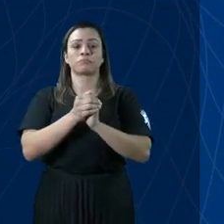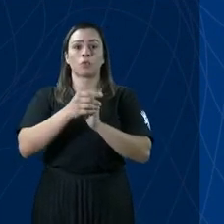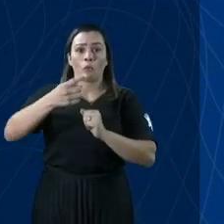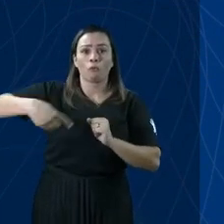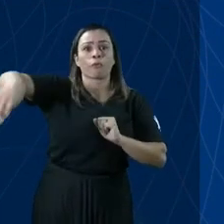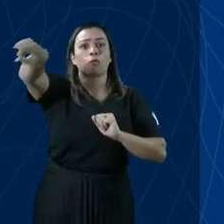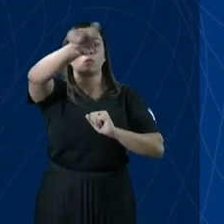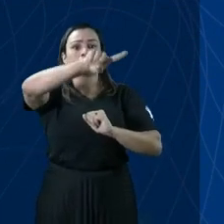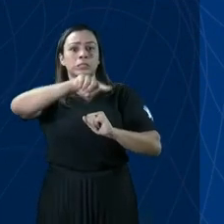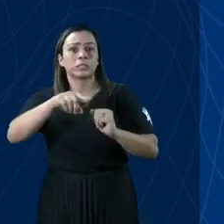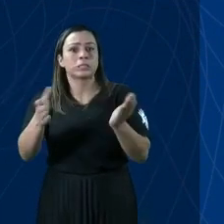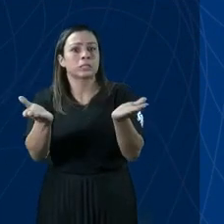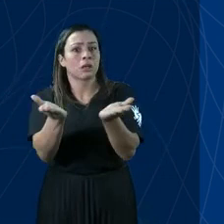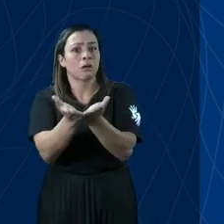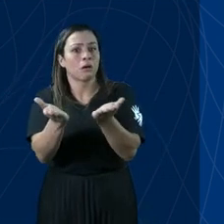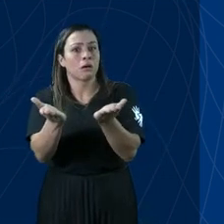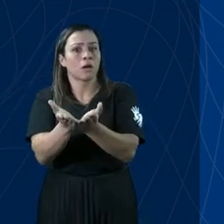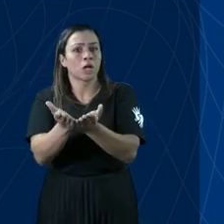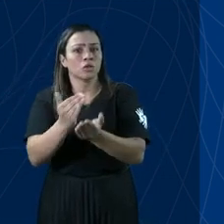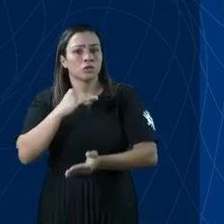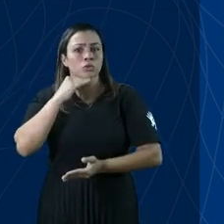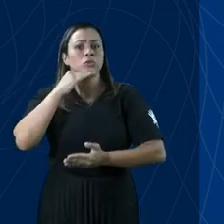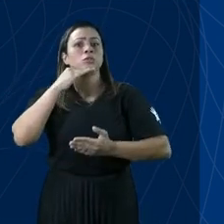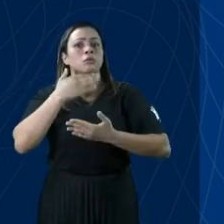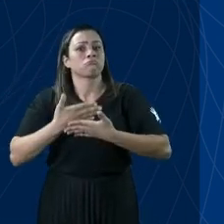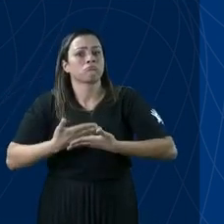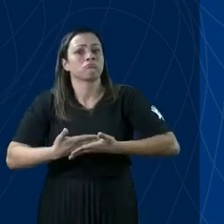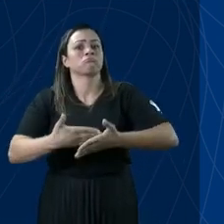Levantai, ó portas, as vossas cabeças.